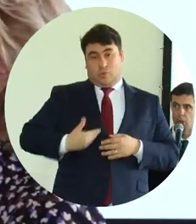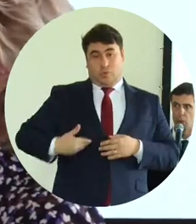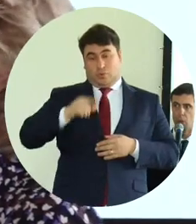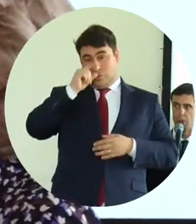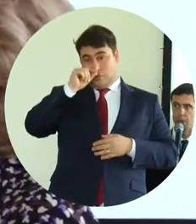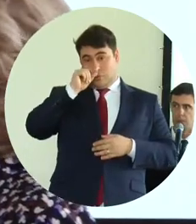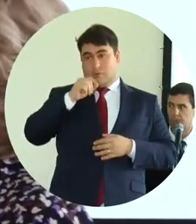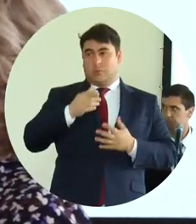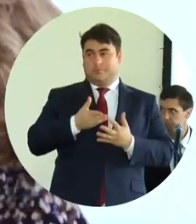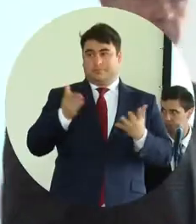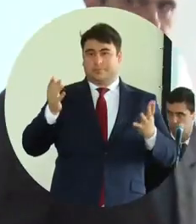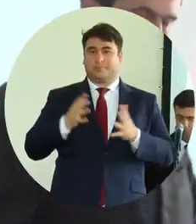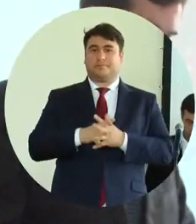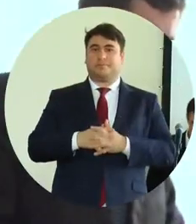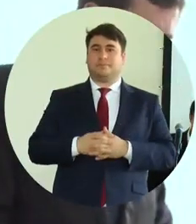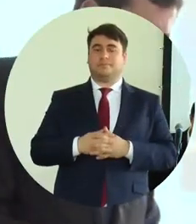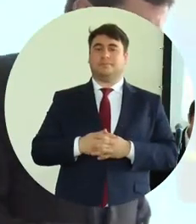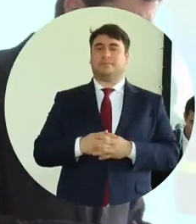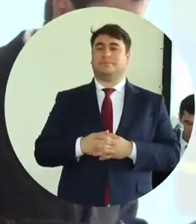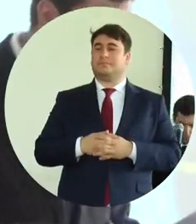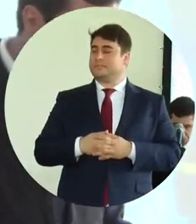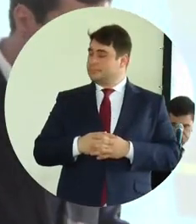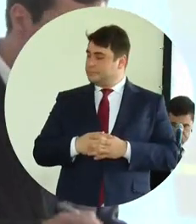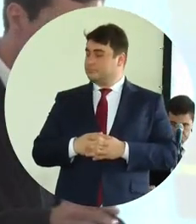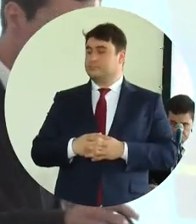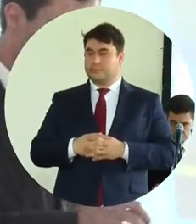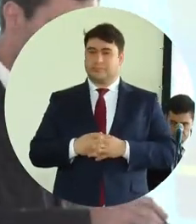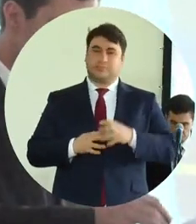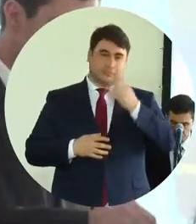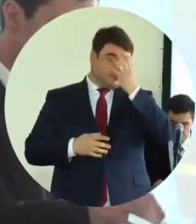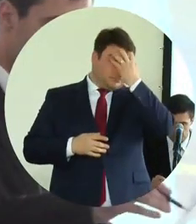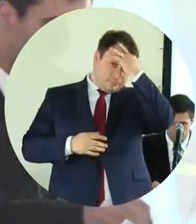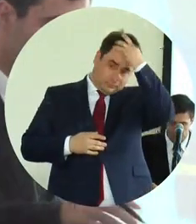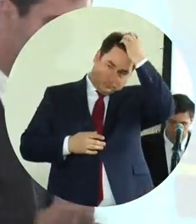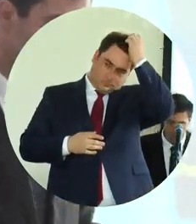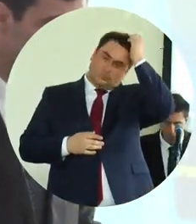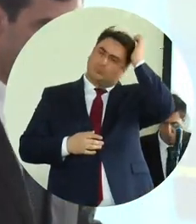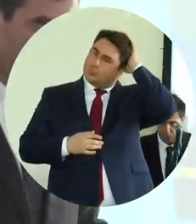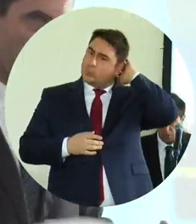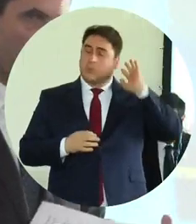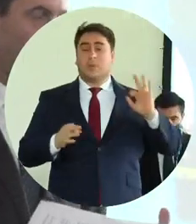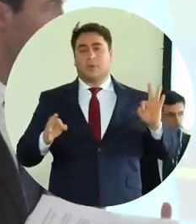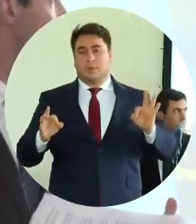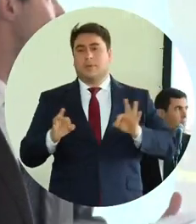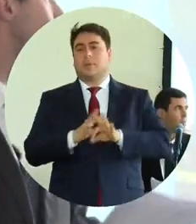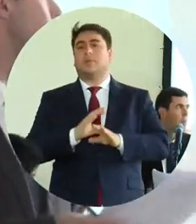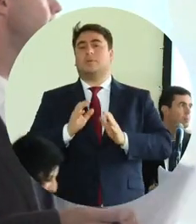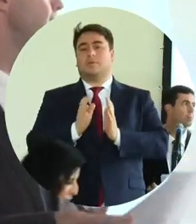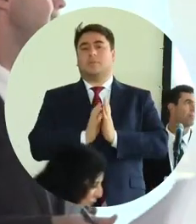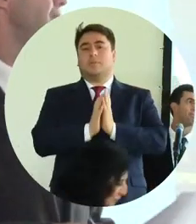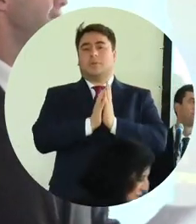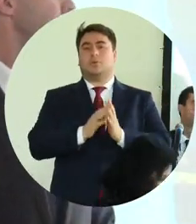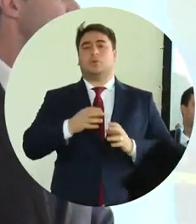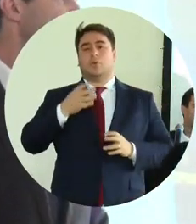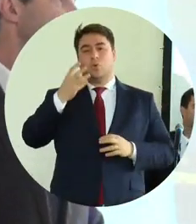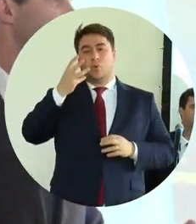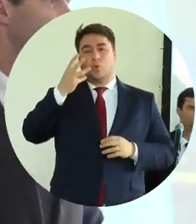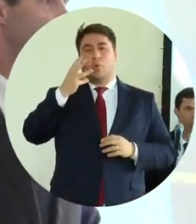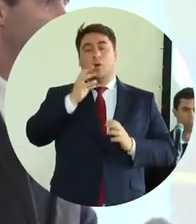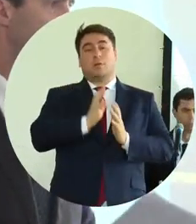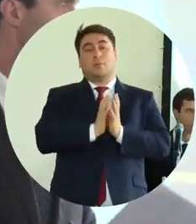Paulo, Geraldo Alckmin. Terminamos mais uma premiação. Esse 4º